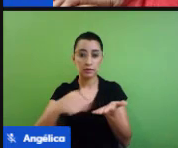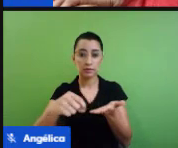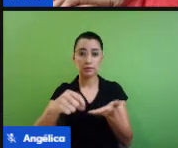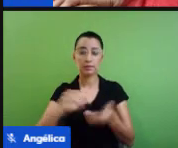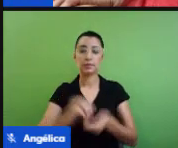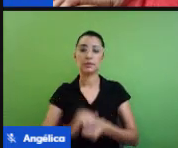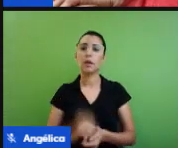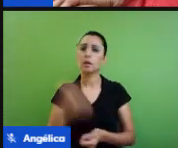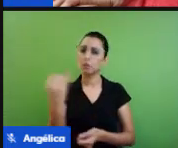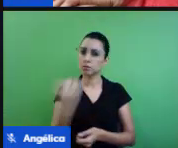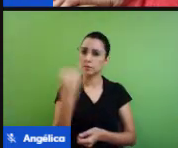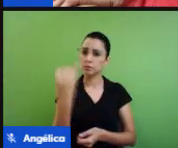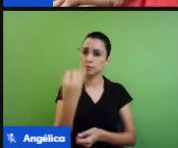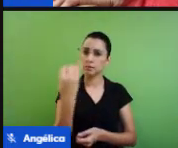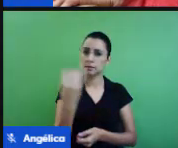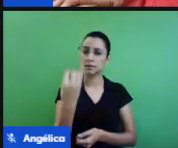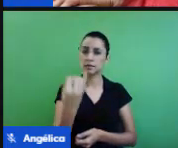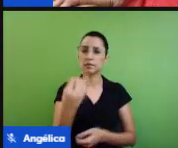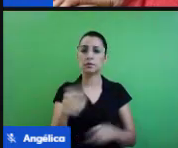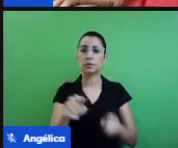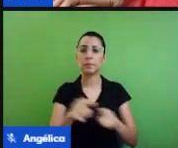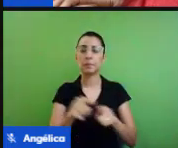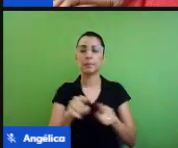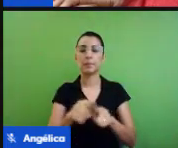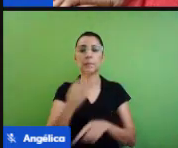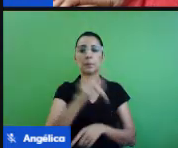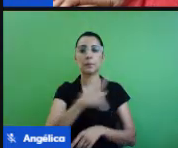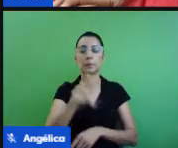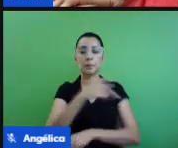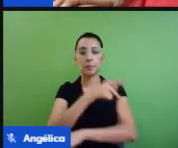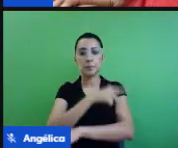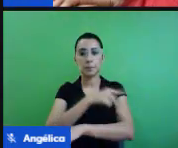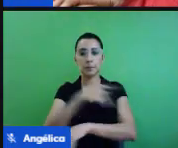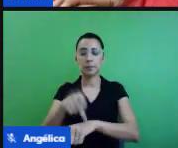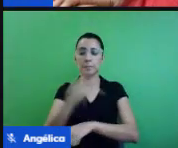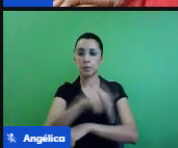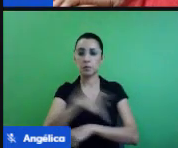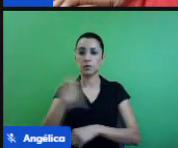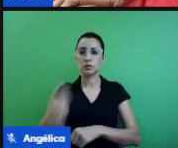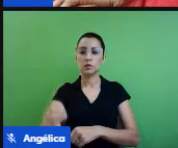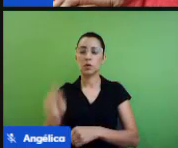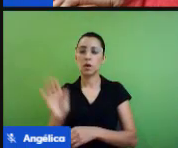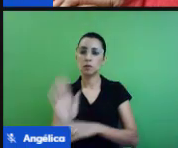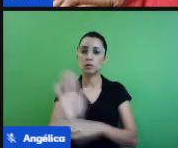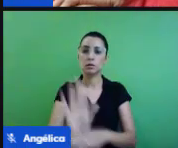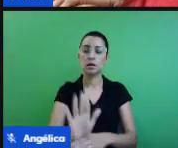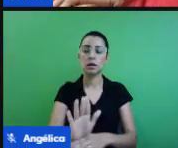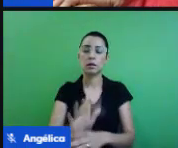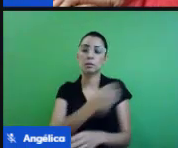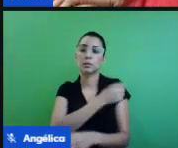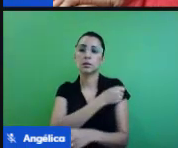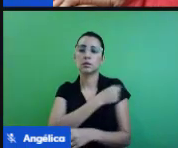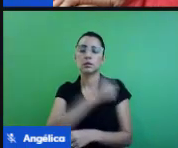são necessárias intervenções pedagógicas para que o aluno reflita sobre essa questão. As fichas sobrepostas,